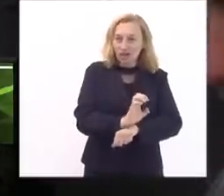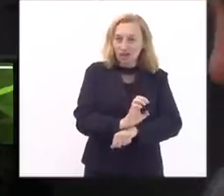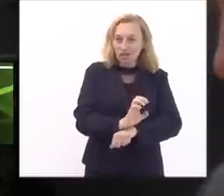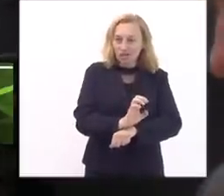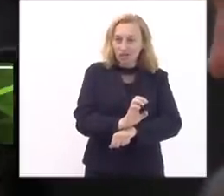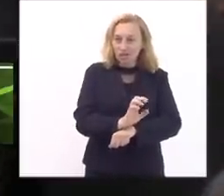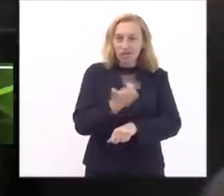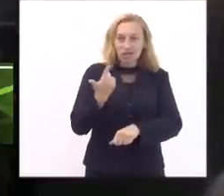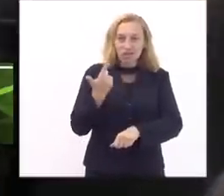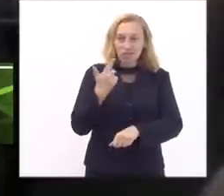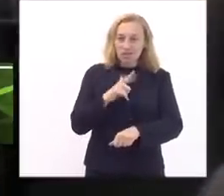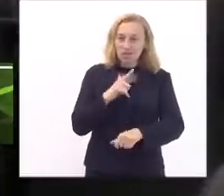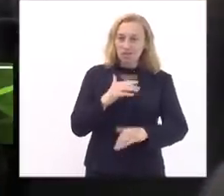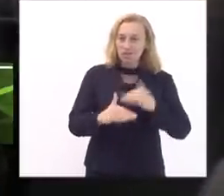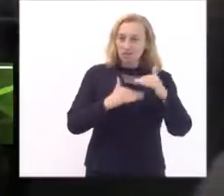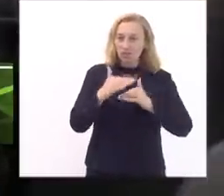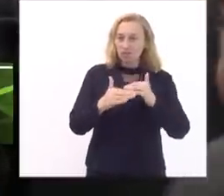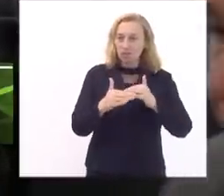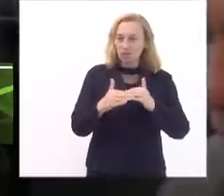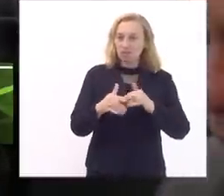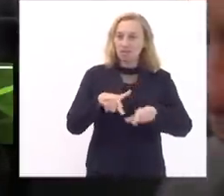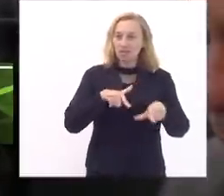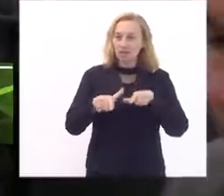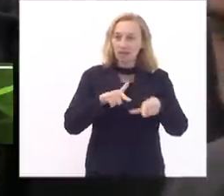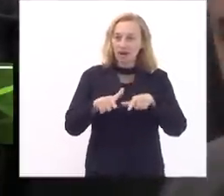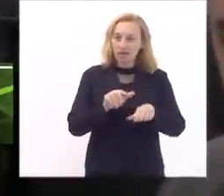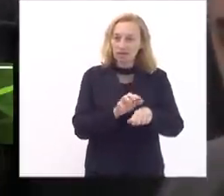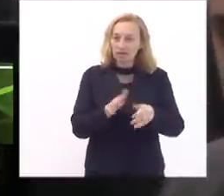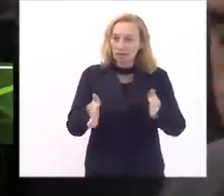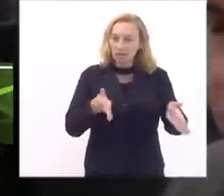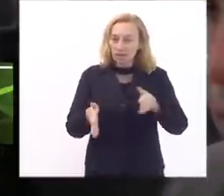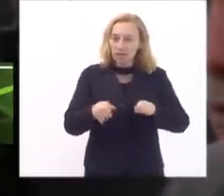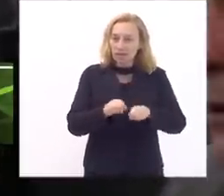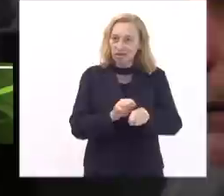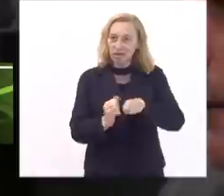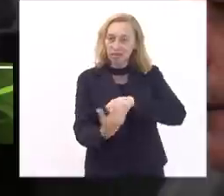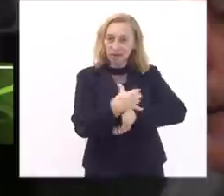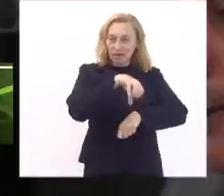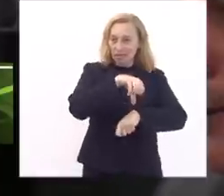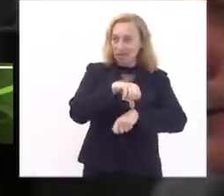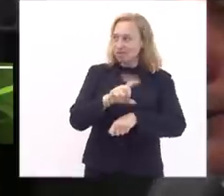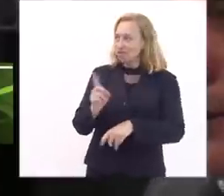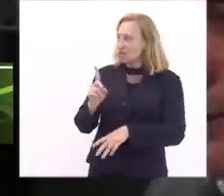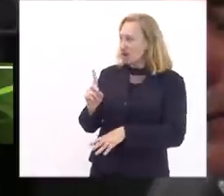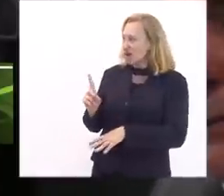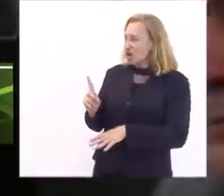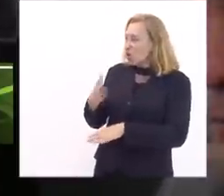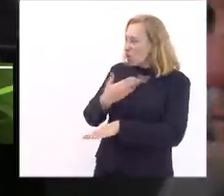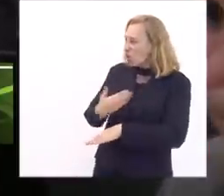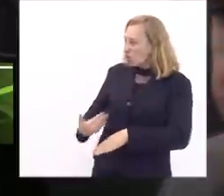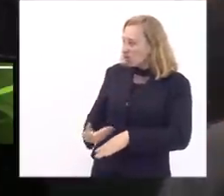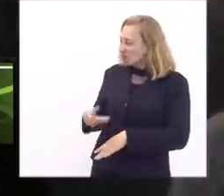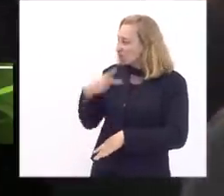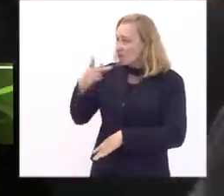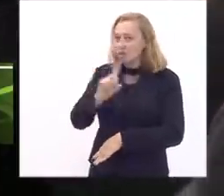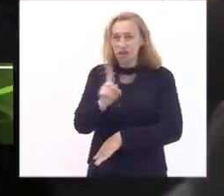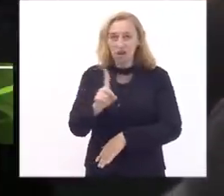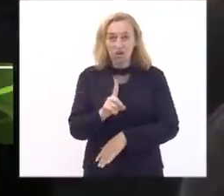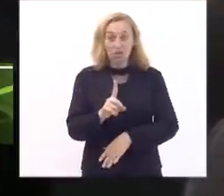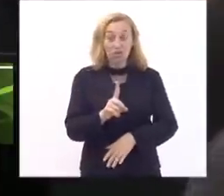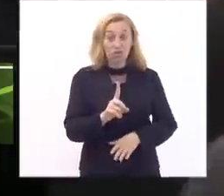postos de trabalho na pandemia. Isso não é dado do governo do estado. Isso é dado oficial do